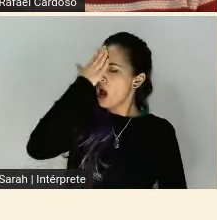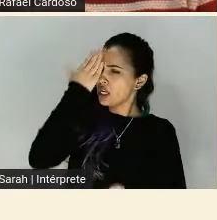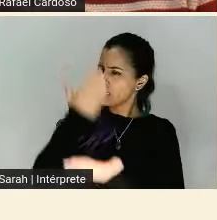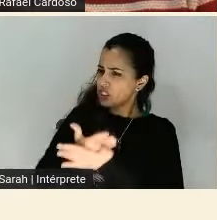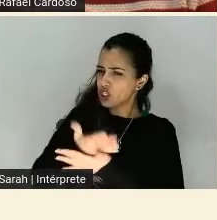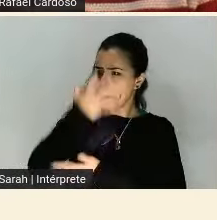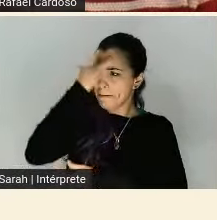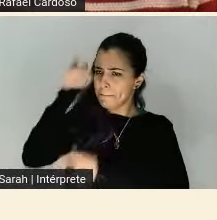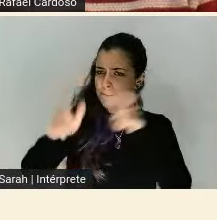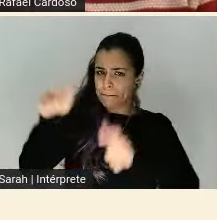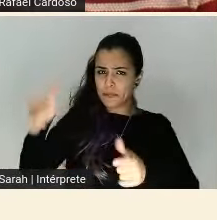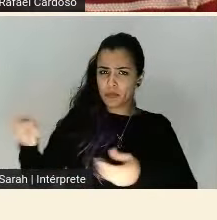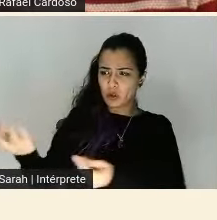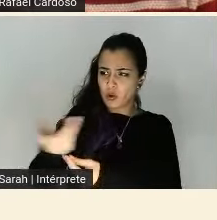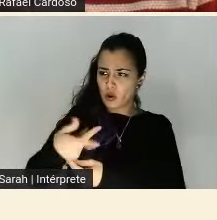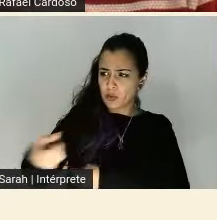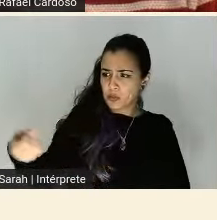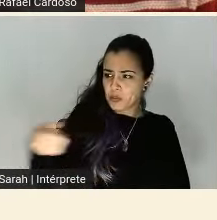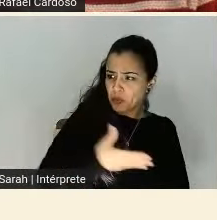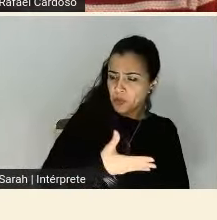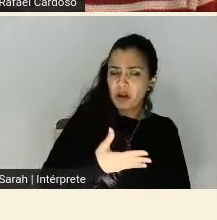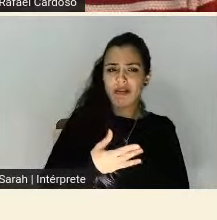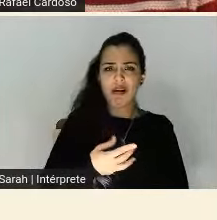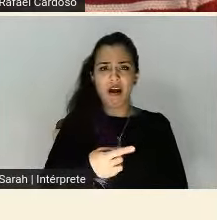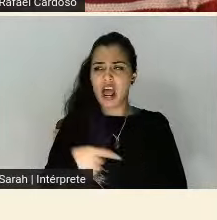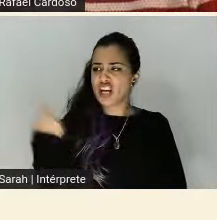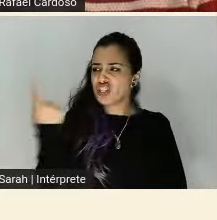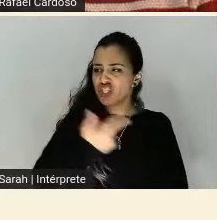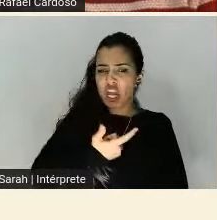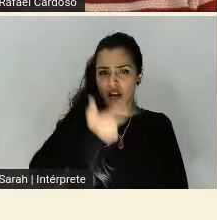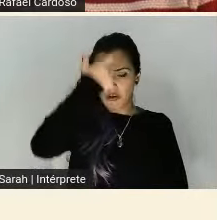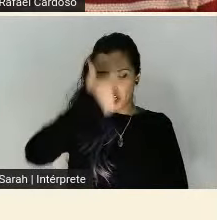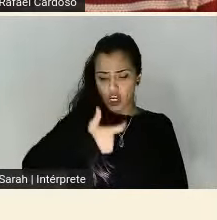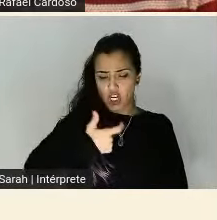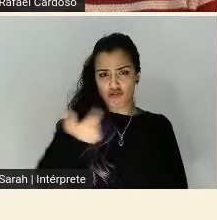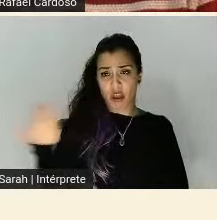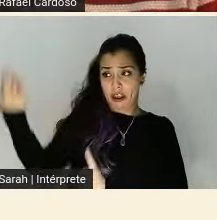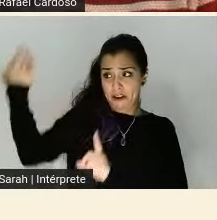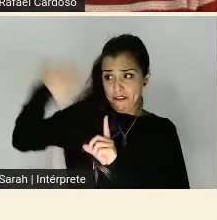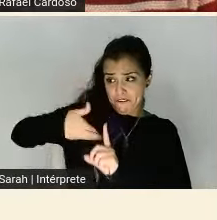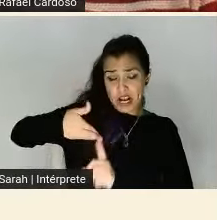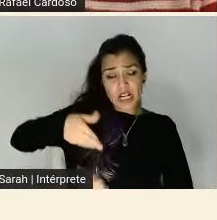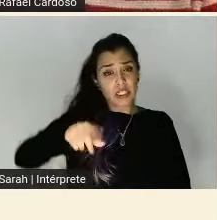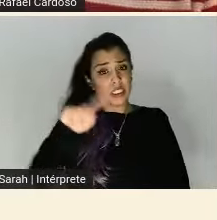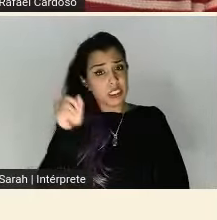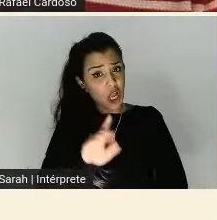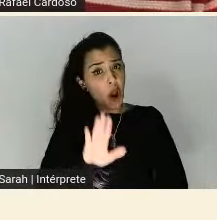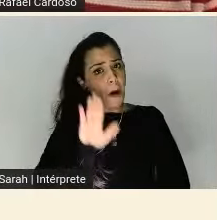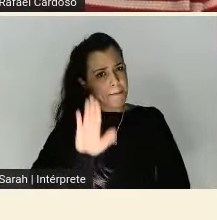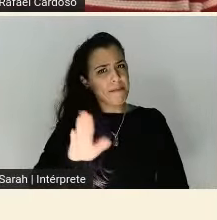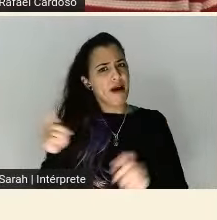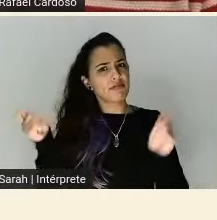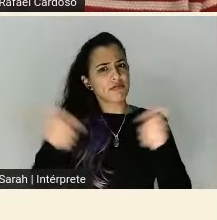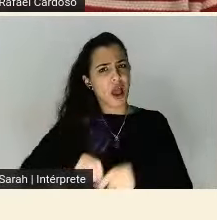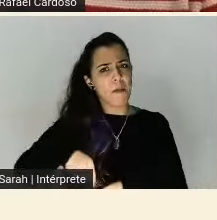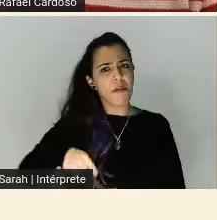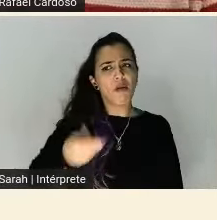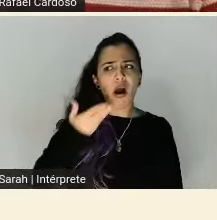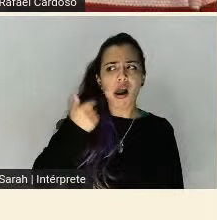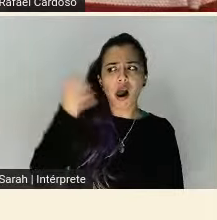da Semana de Arte Moderna não devemos servir de exemplo a ninguém, mas podemos servir de lição." Fecha